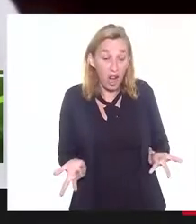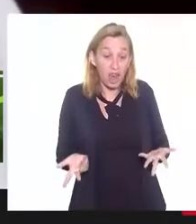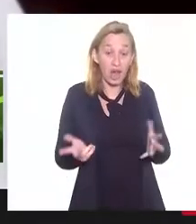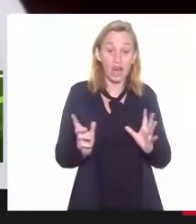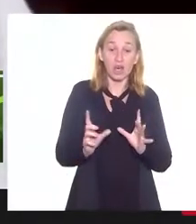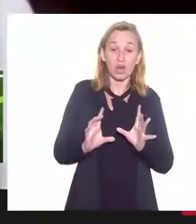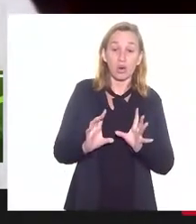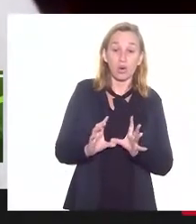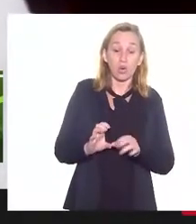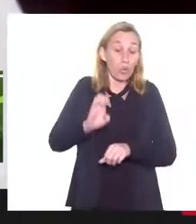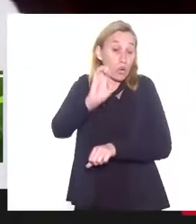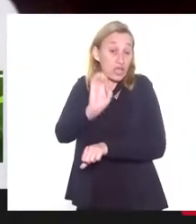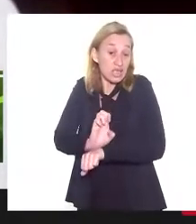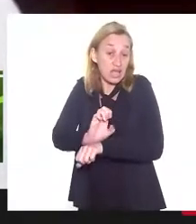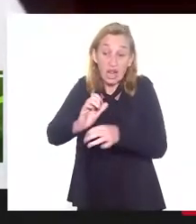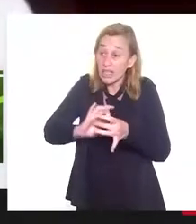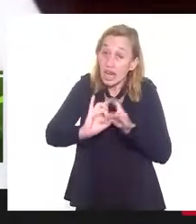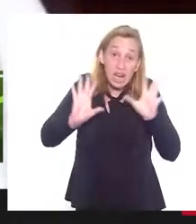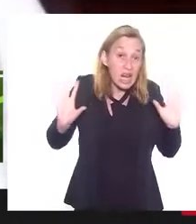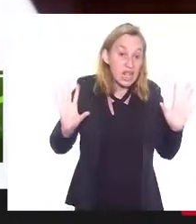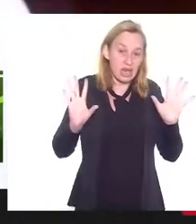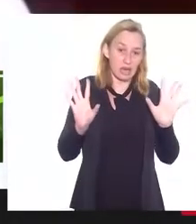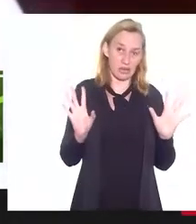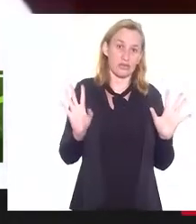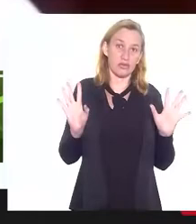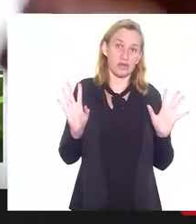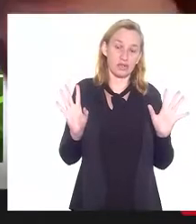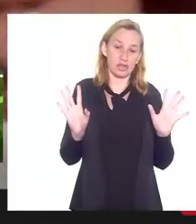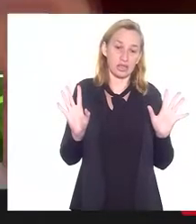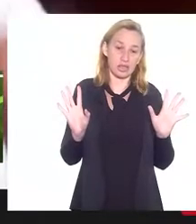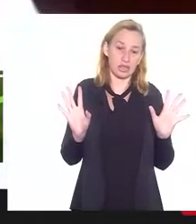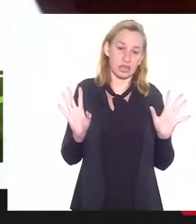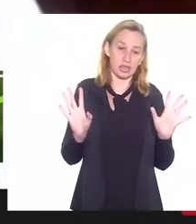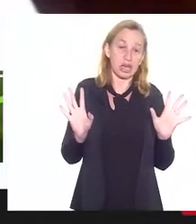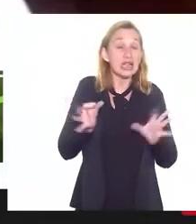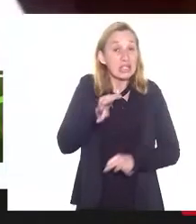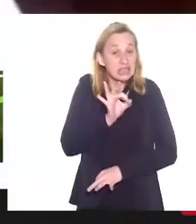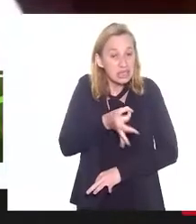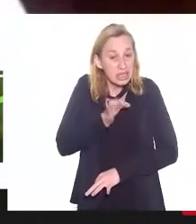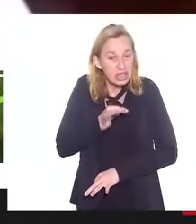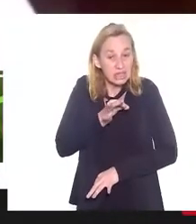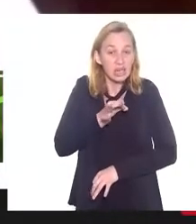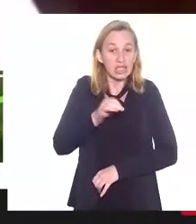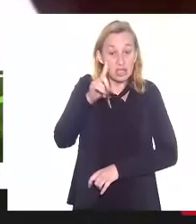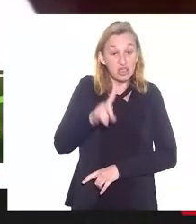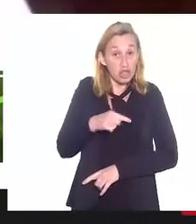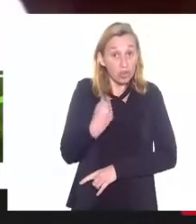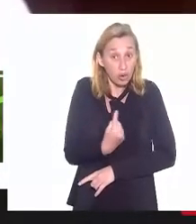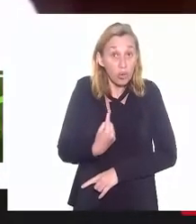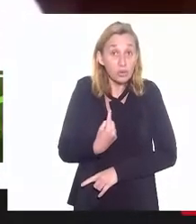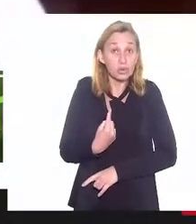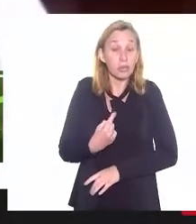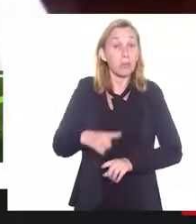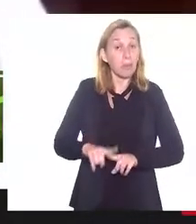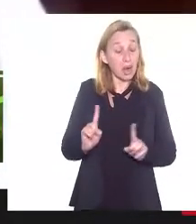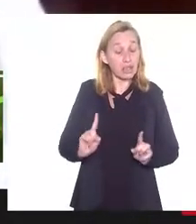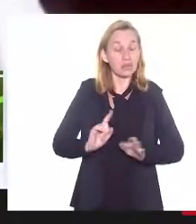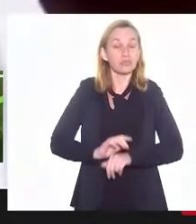laico e nós defendemos a laicidade do Estado, gostaríamos de garantir a laicidade do Estado, mas